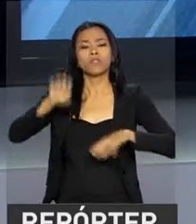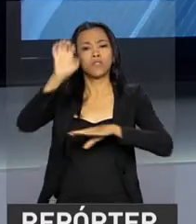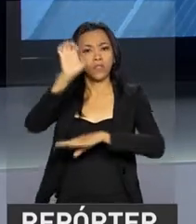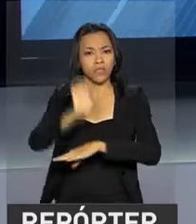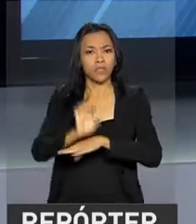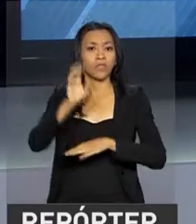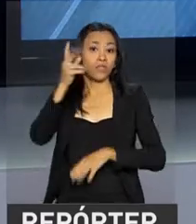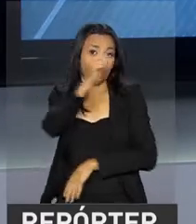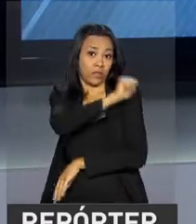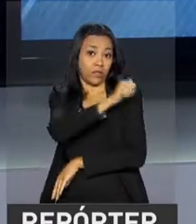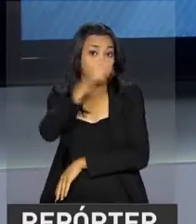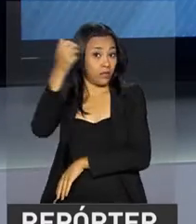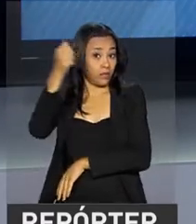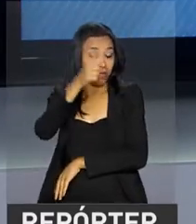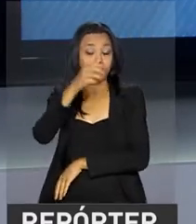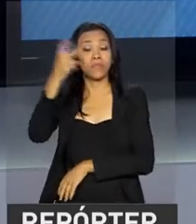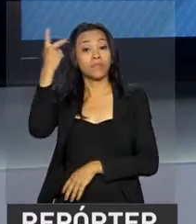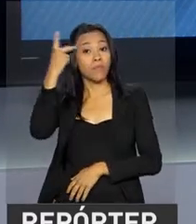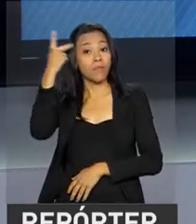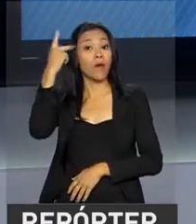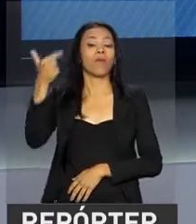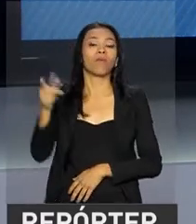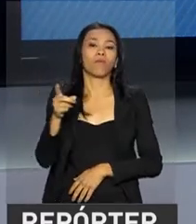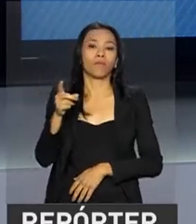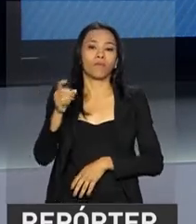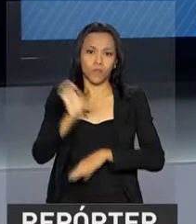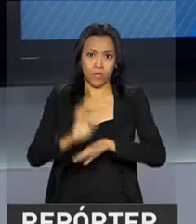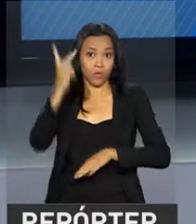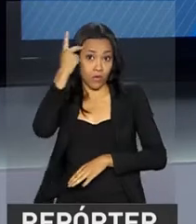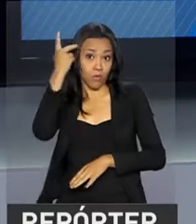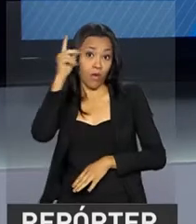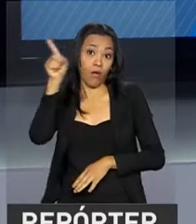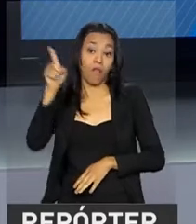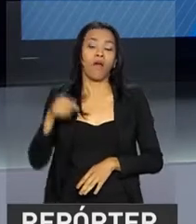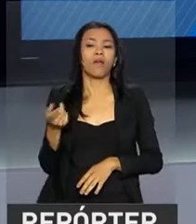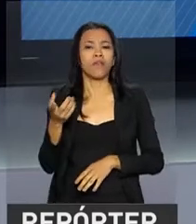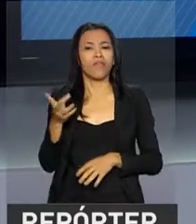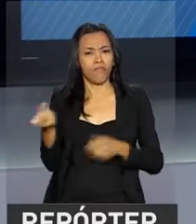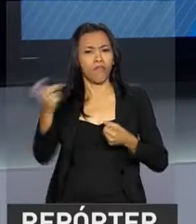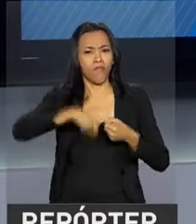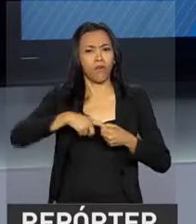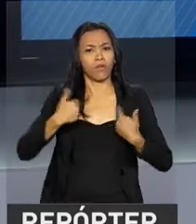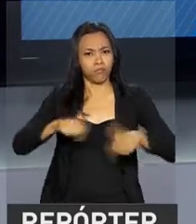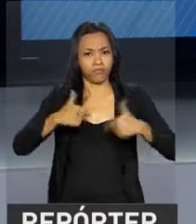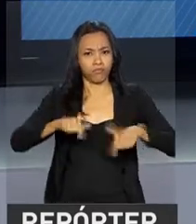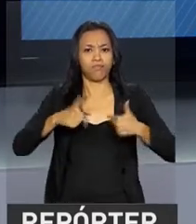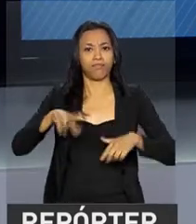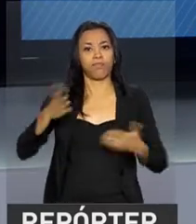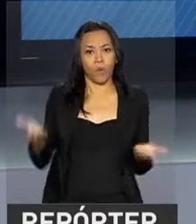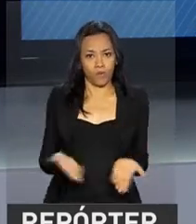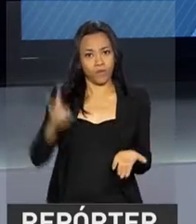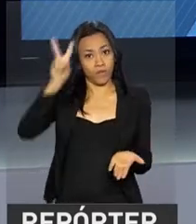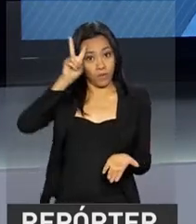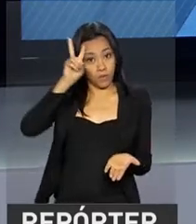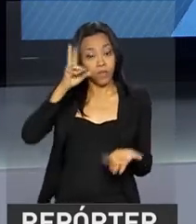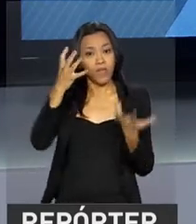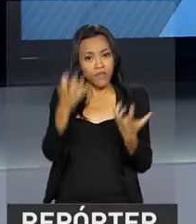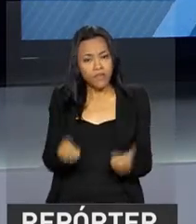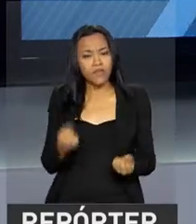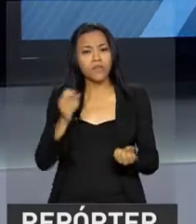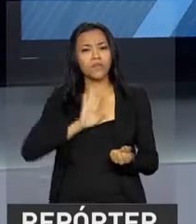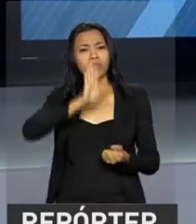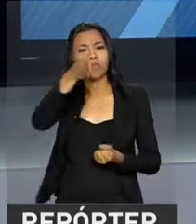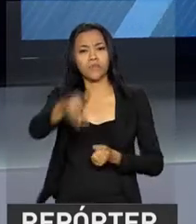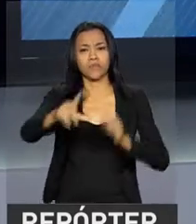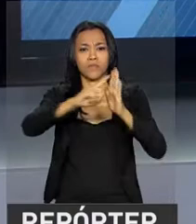em São Paulo. Mas o presidente já deve retomar as atividades nesta segunda-feira. E nós vamos até o Palácio do Planalto saber os detalhes